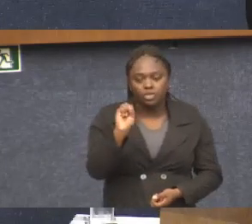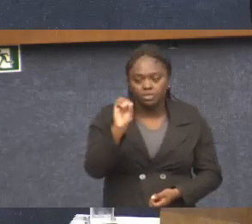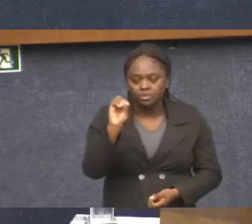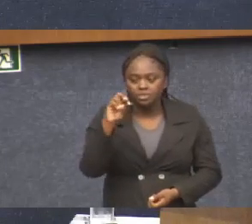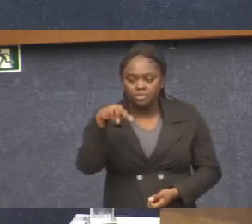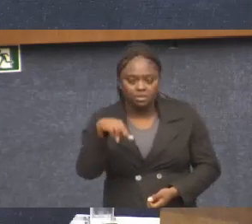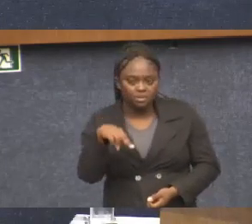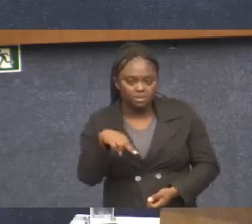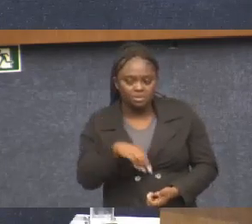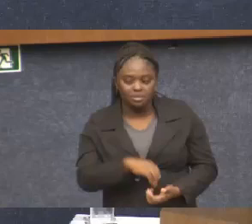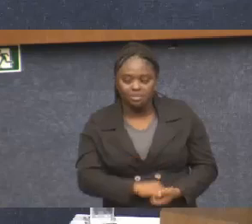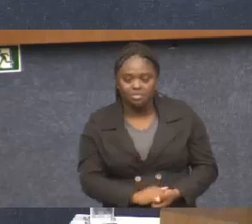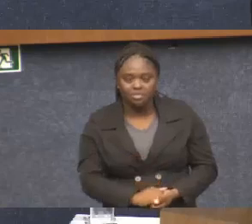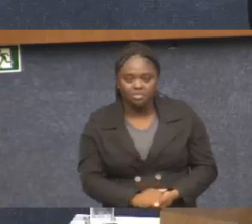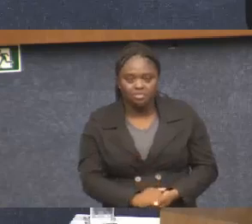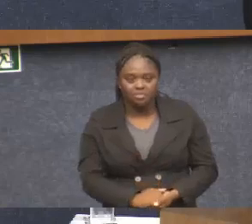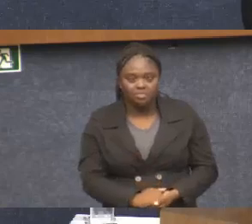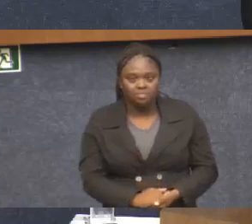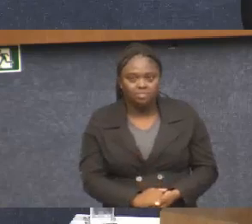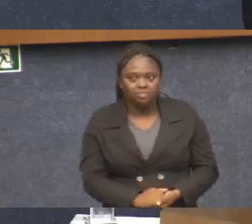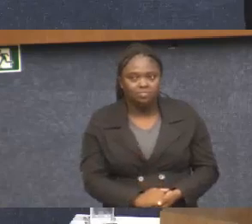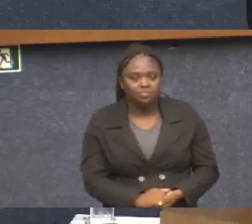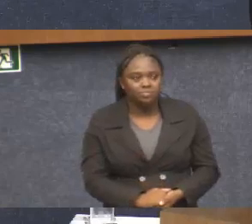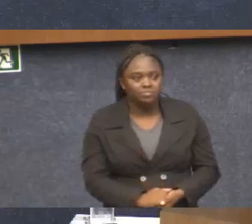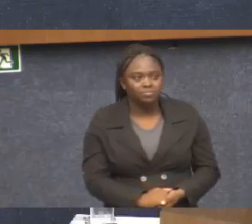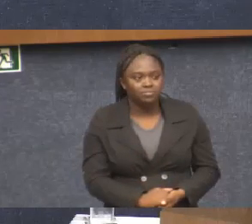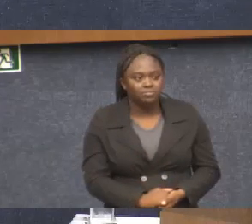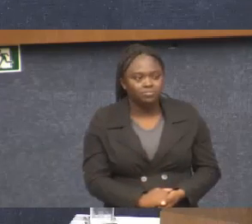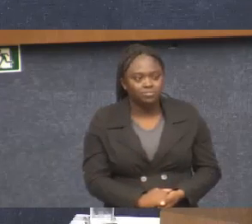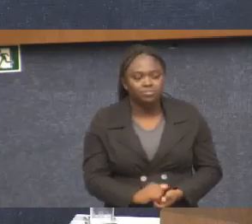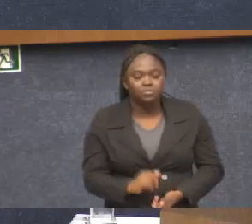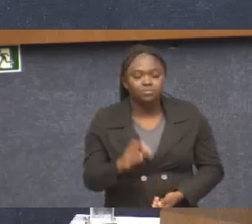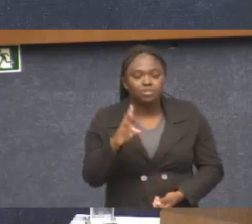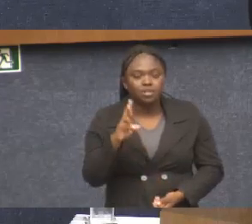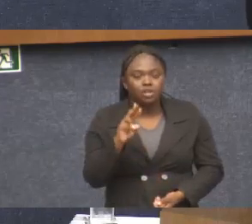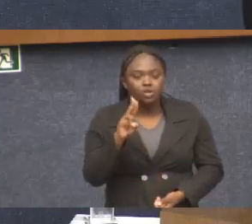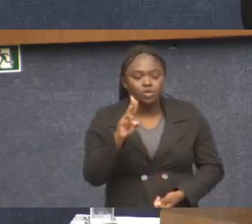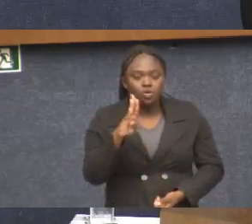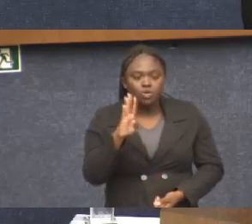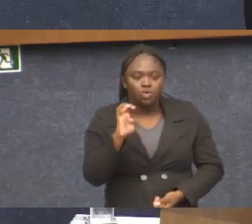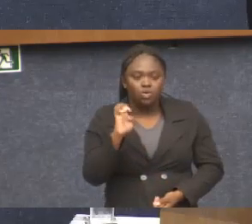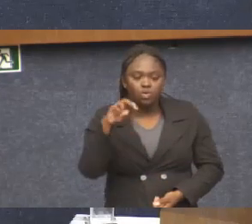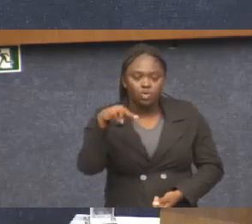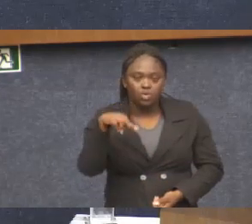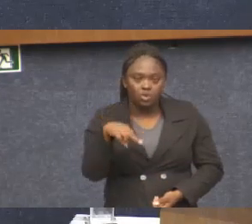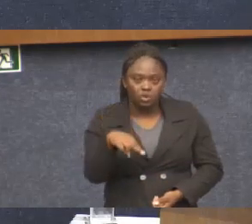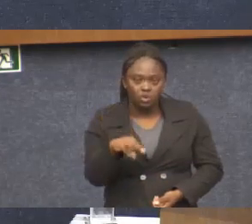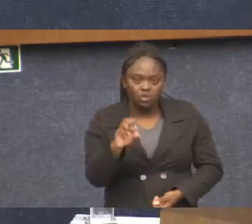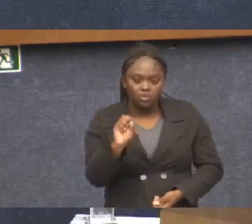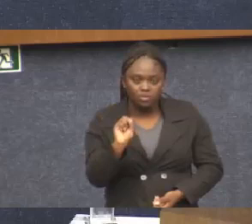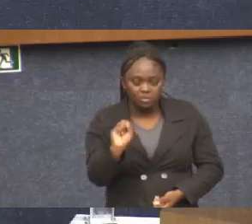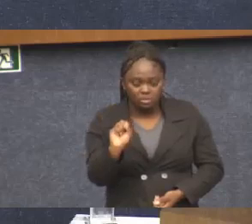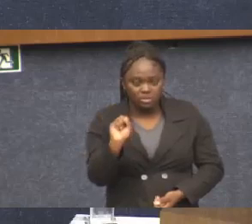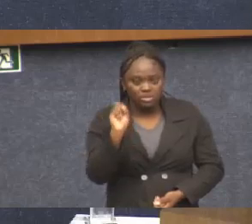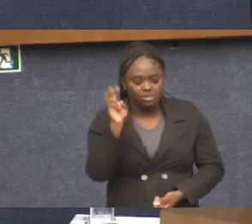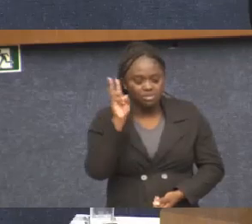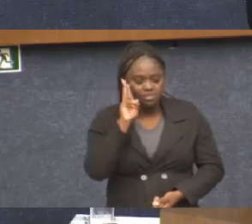Santos. Pode até ficar maluco ou morrer na solidão. Rubens Damasceno. É preciso ter cuidado.